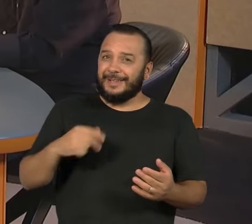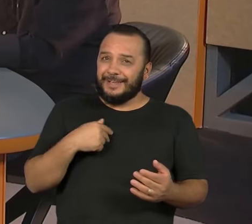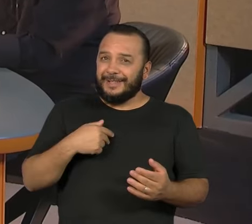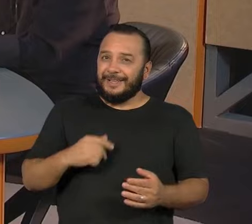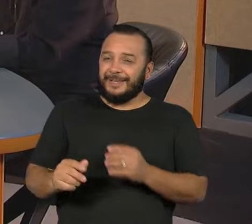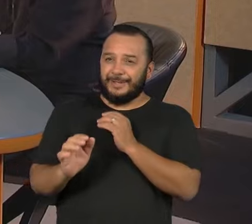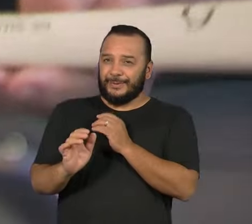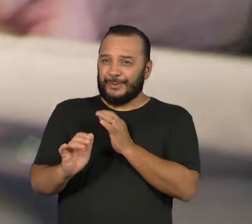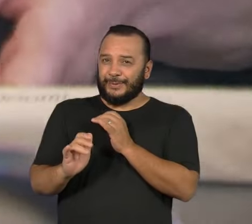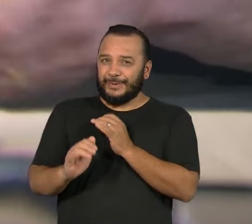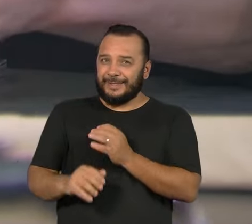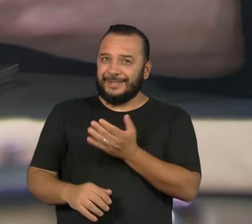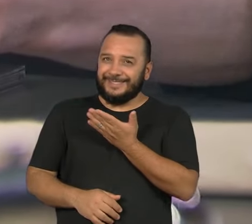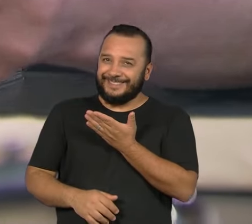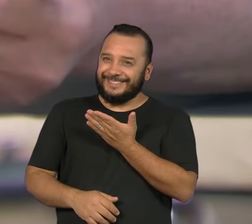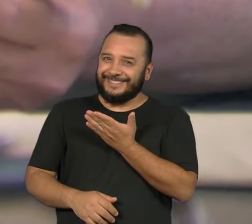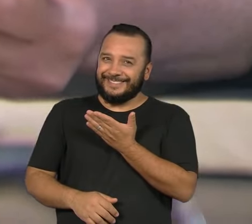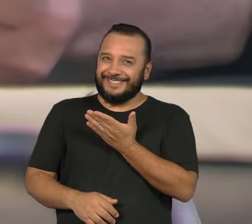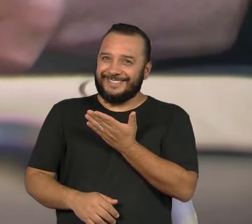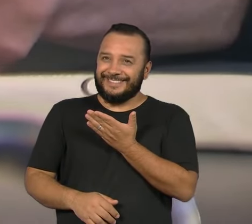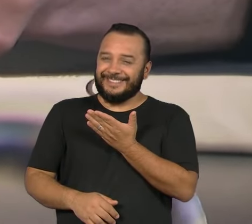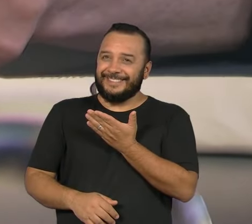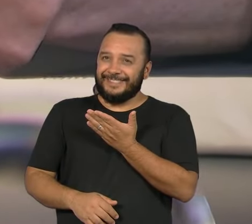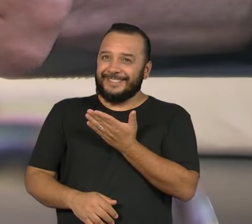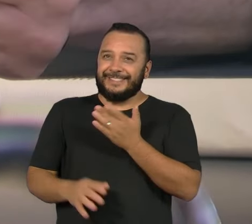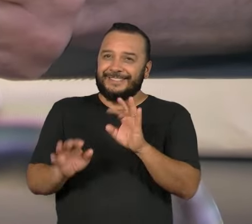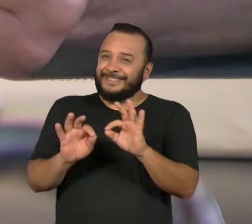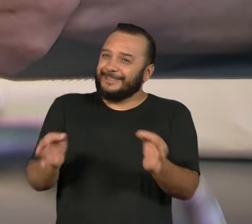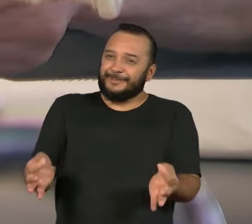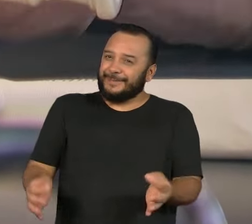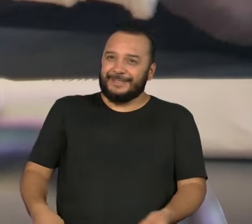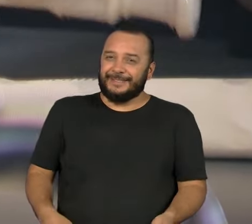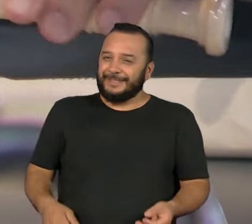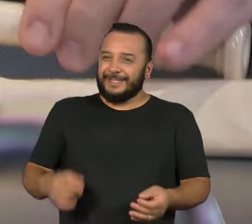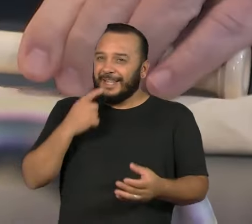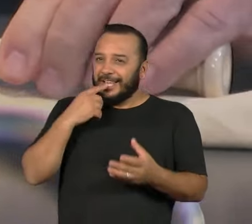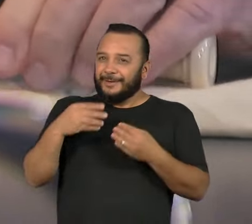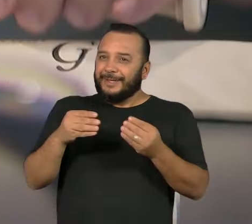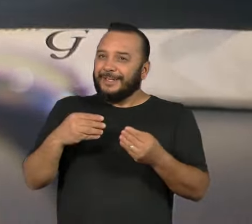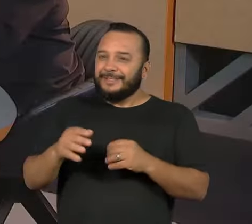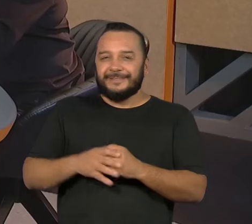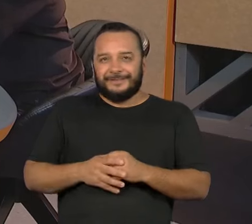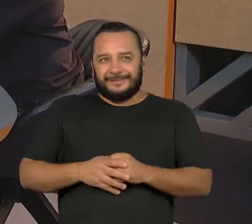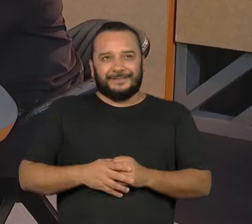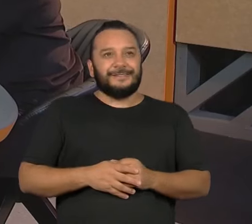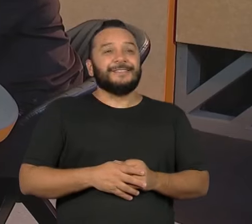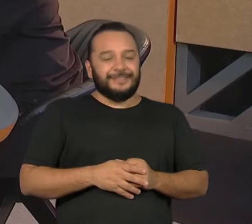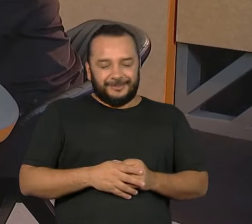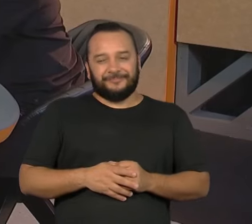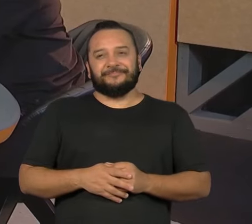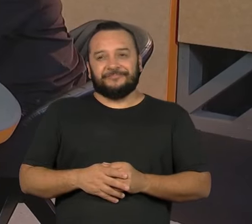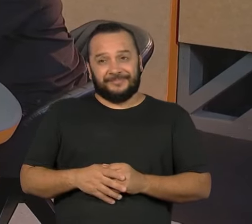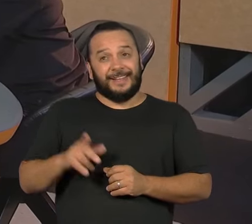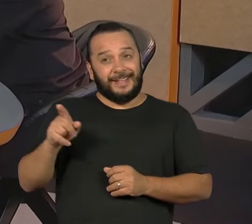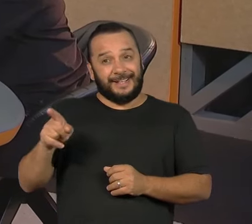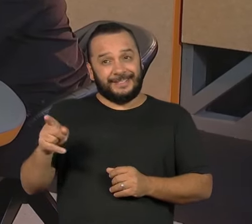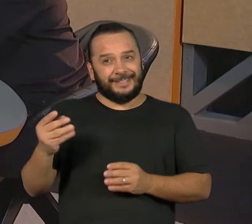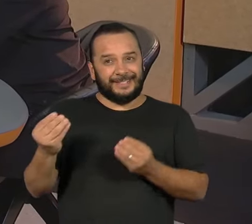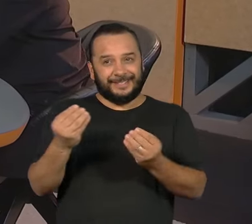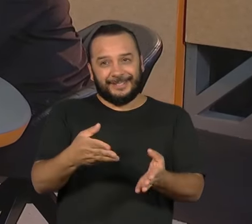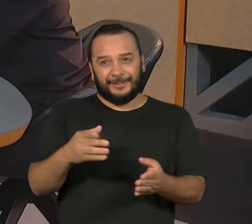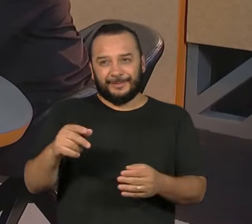me permite. Por favor. Sim. Que é uma flauta simples, né? De plástico. Foi essa que estava dormindo no sofá. Pois é essa aqui.